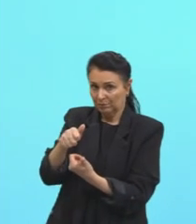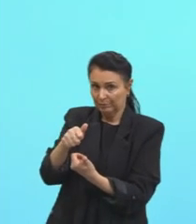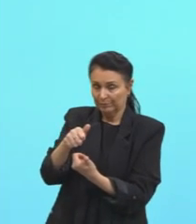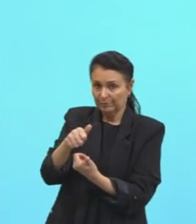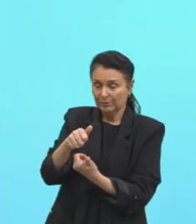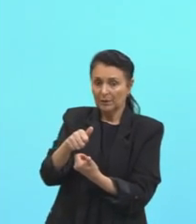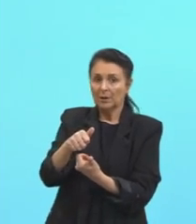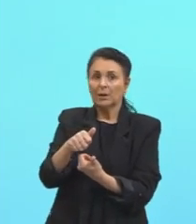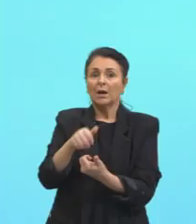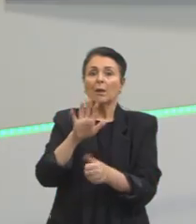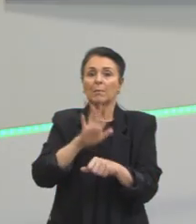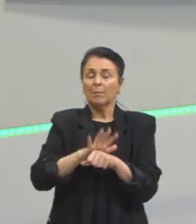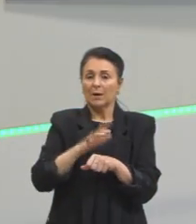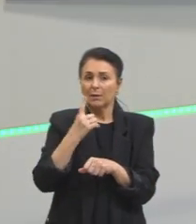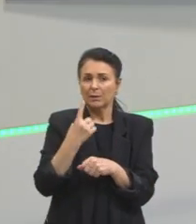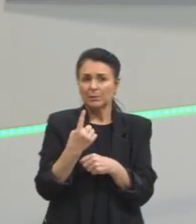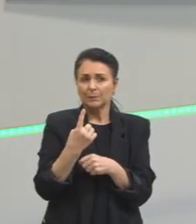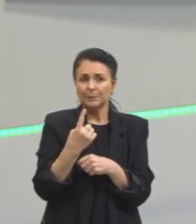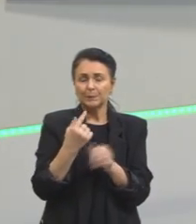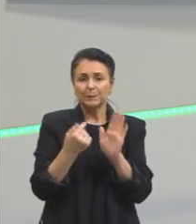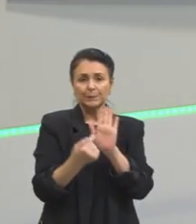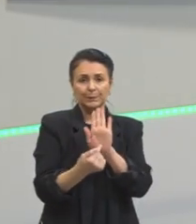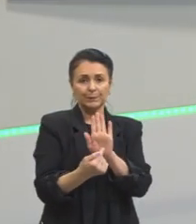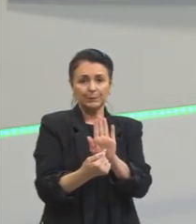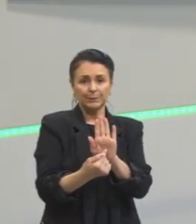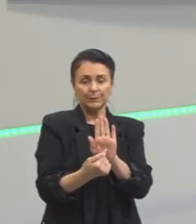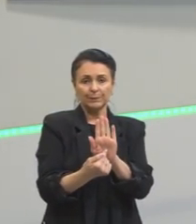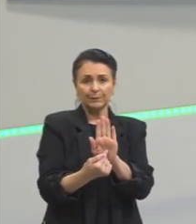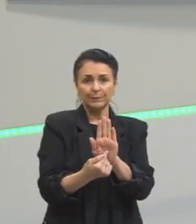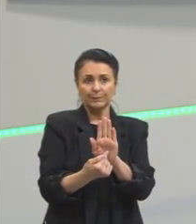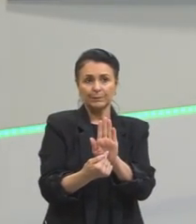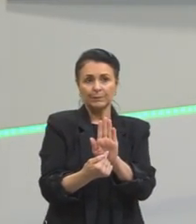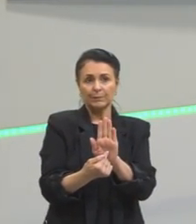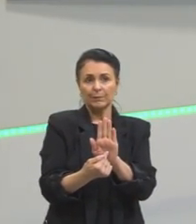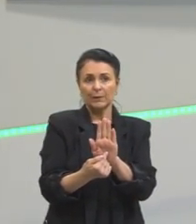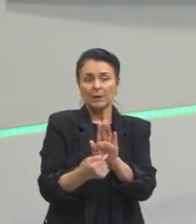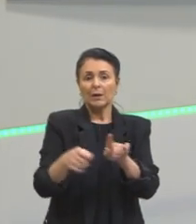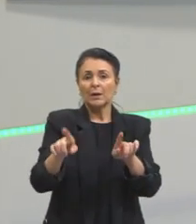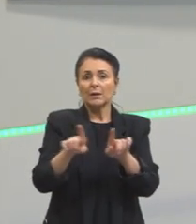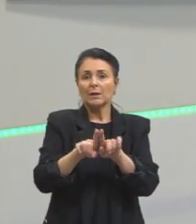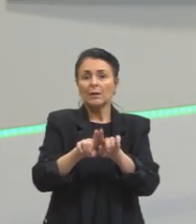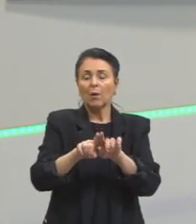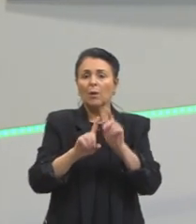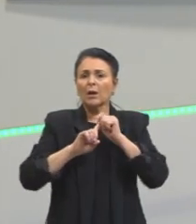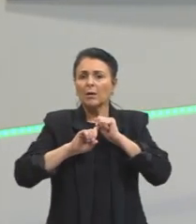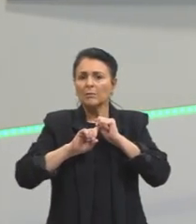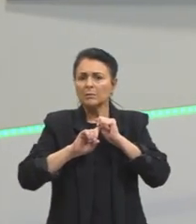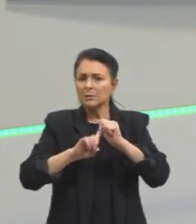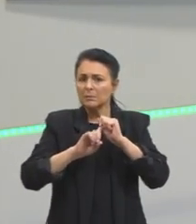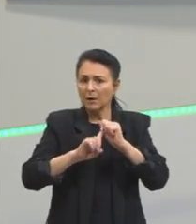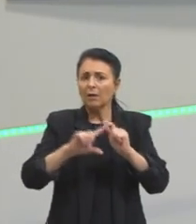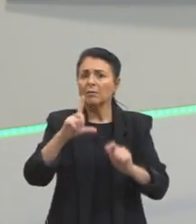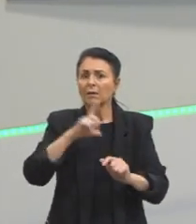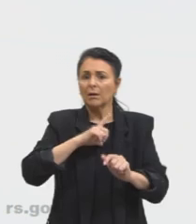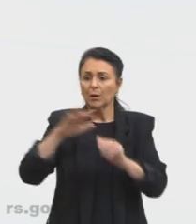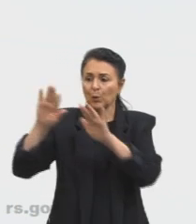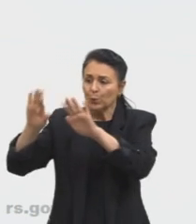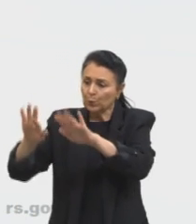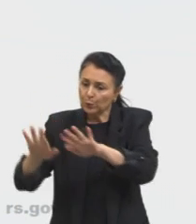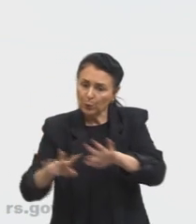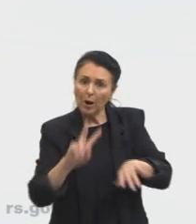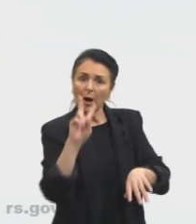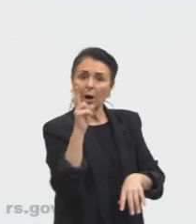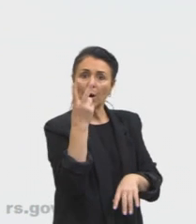vou mandar aqui mais uma ó vamos lá vamos mandar mais um aqui e aqui tão as principais que a gente pode ter a corrente